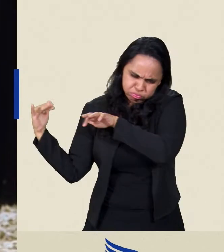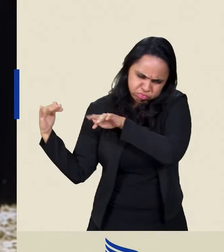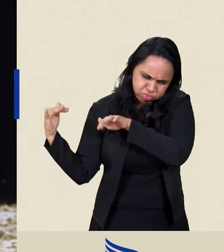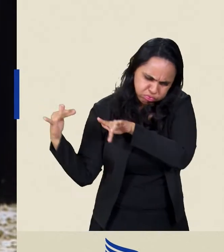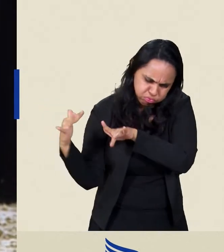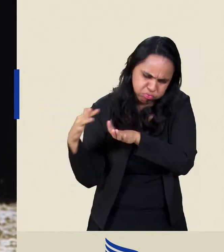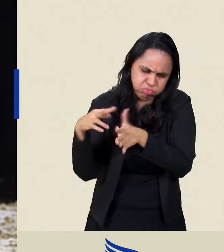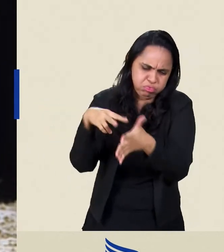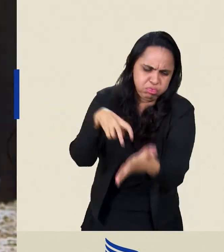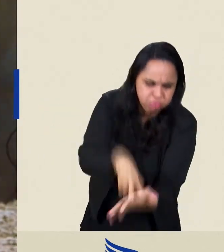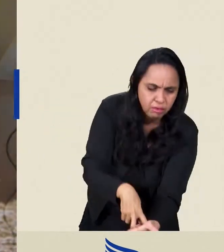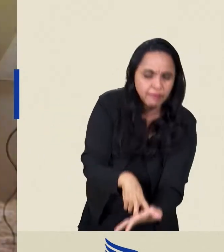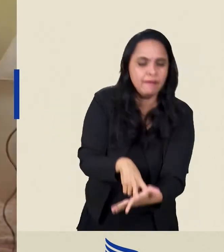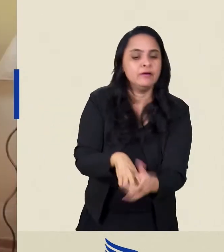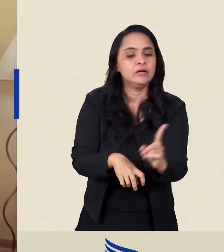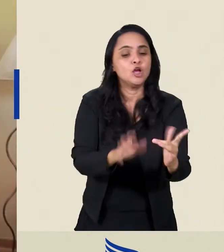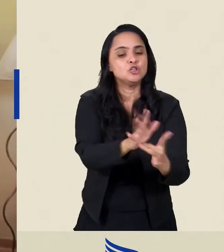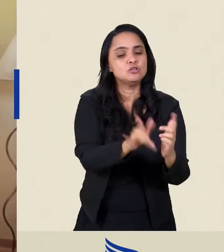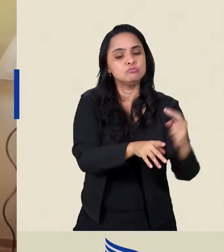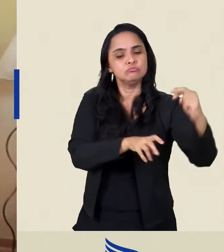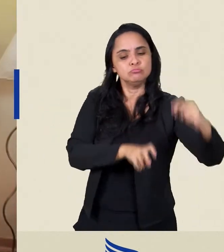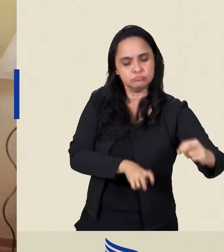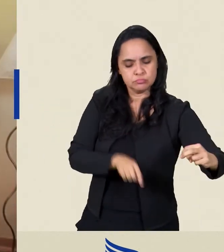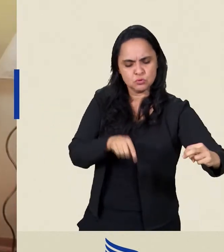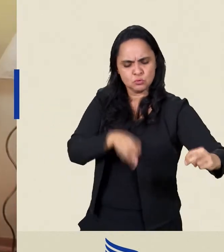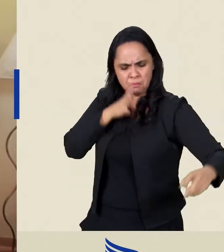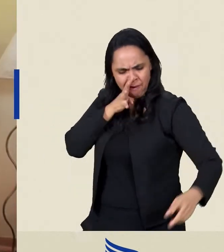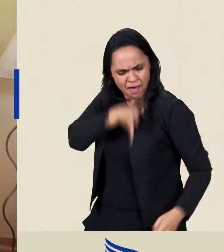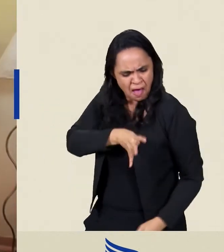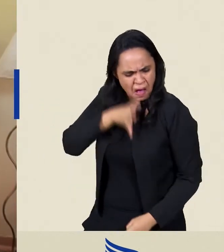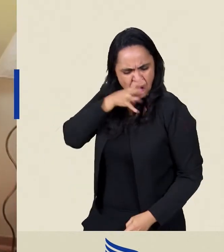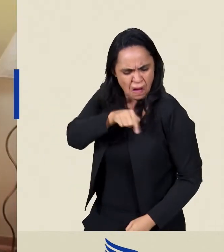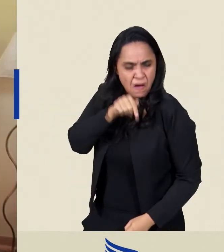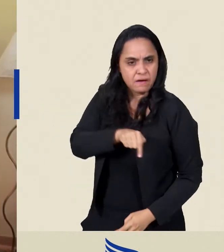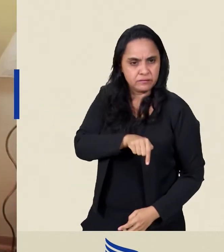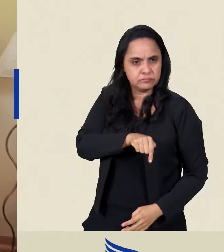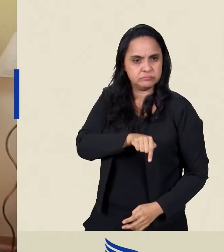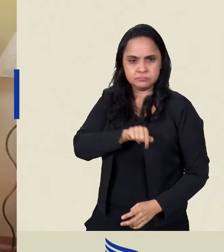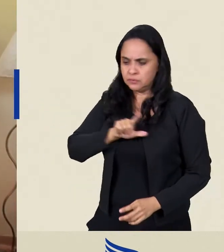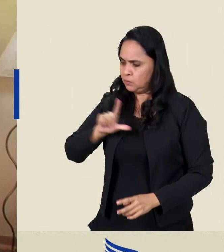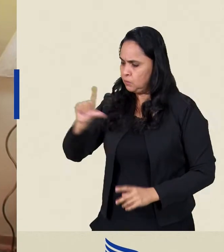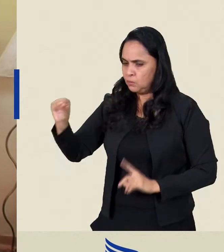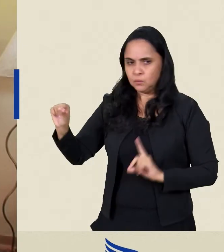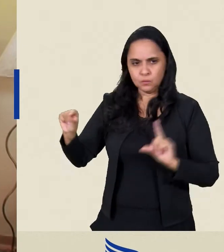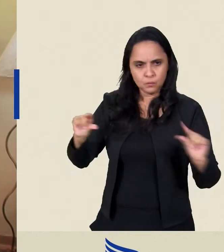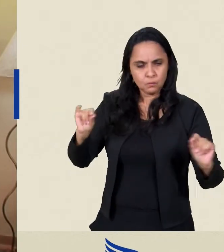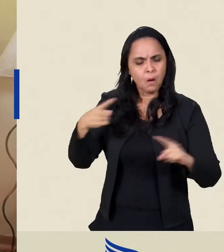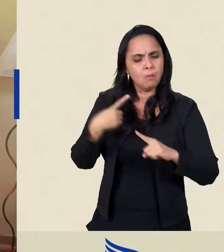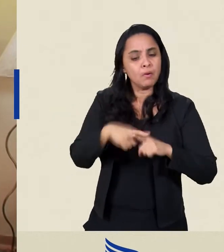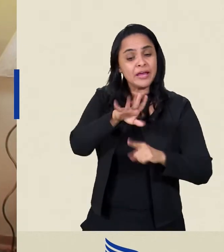os acusadores se afastaram, Jesus disse: nem